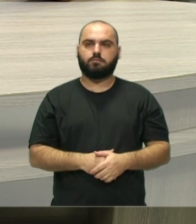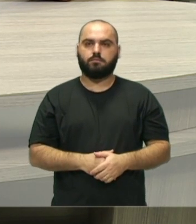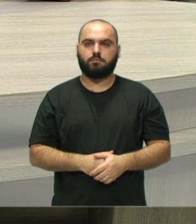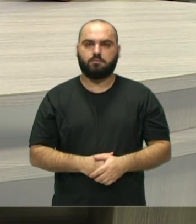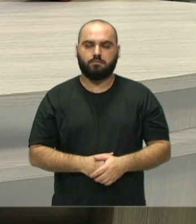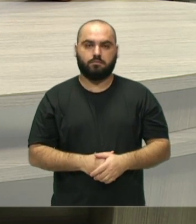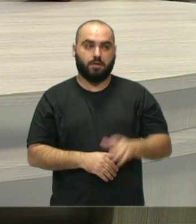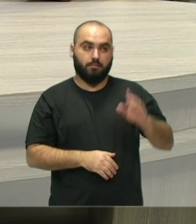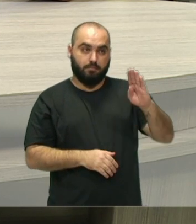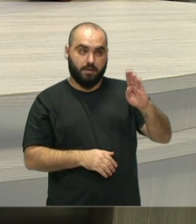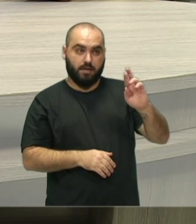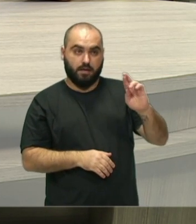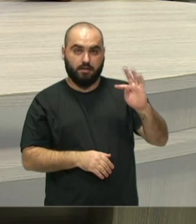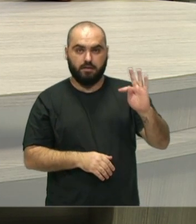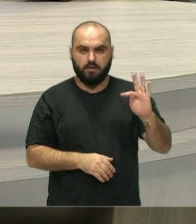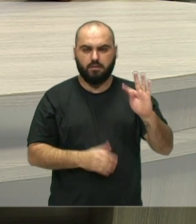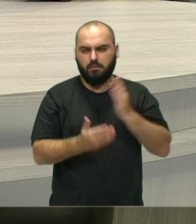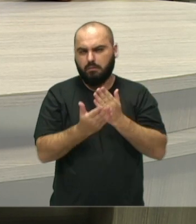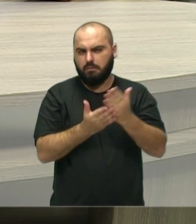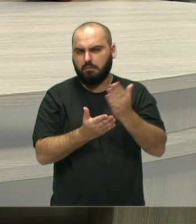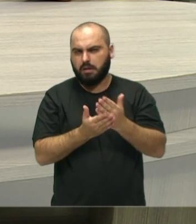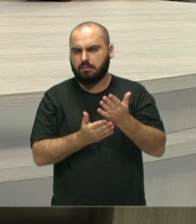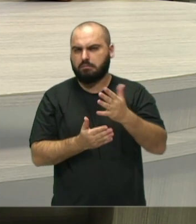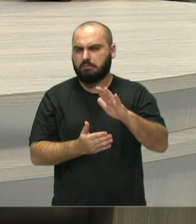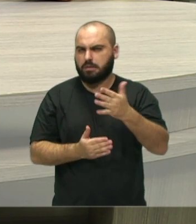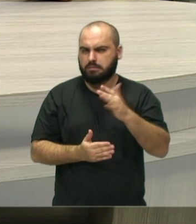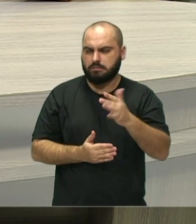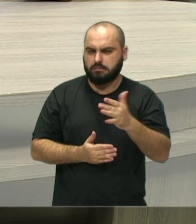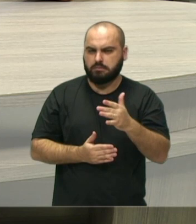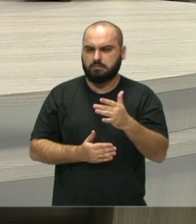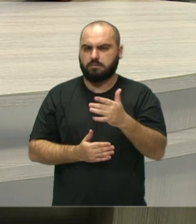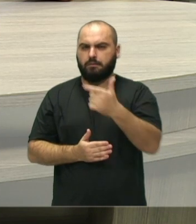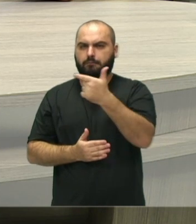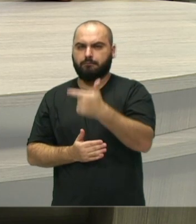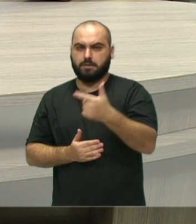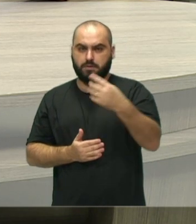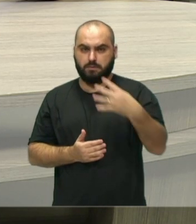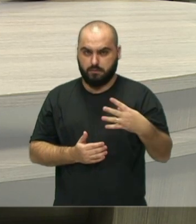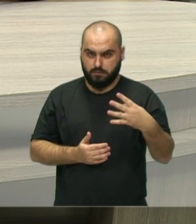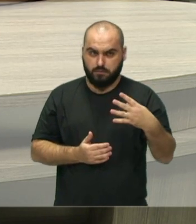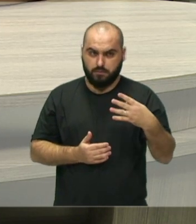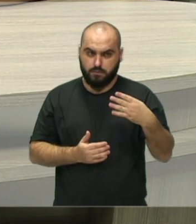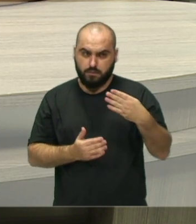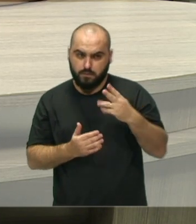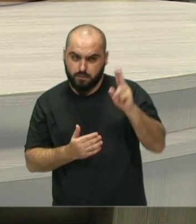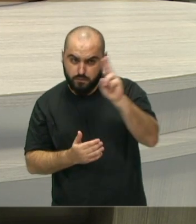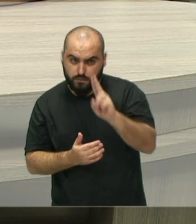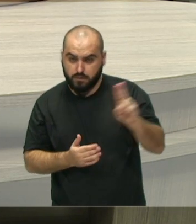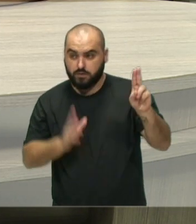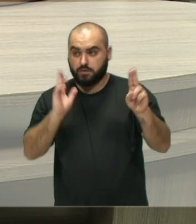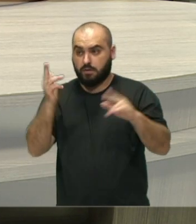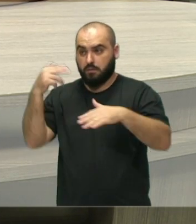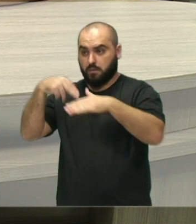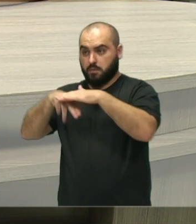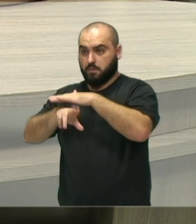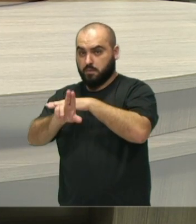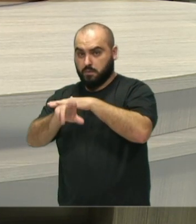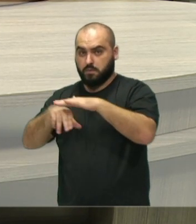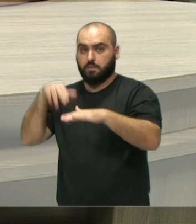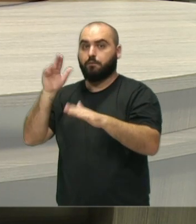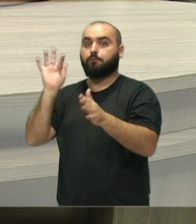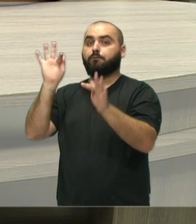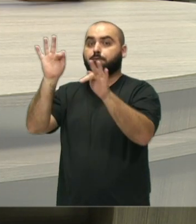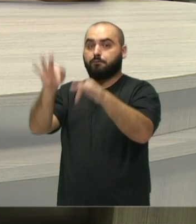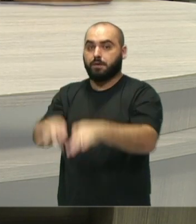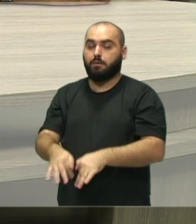O BRT aqui deve começar a operar no segundo semestre de 2024 e o túnel deverá ficar pronto no final de